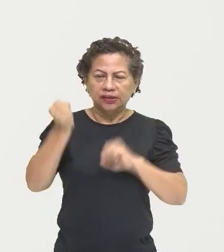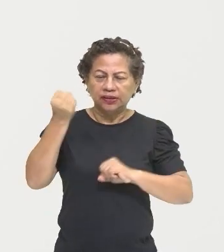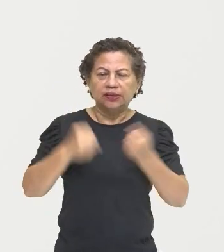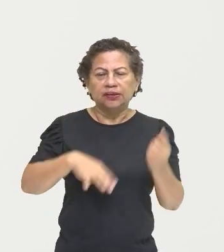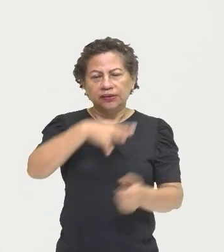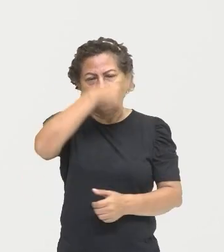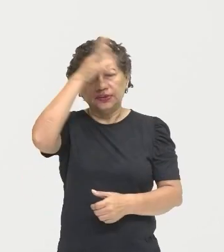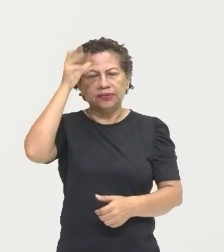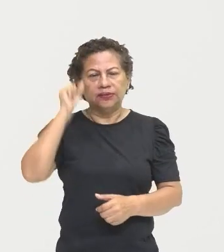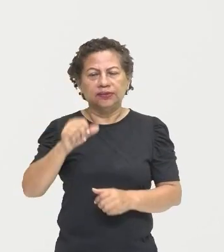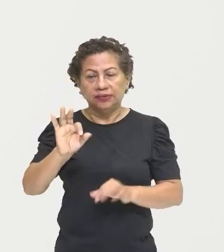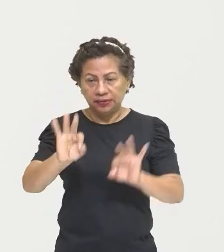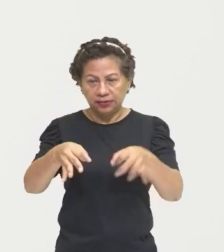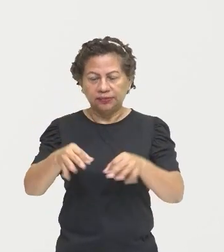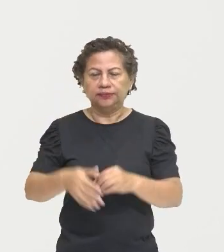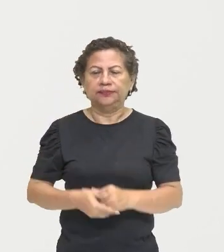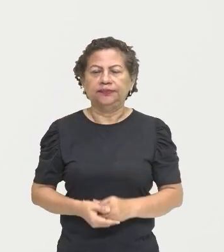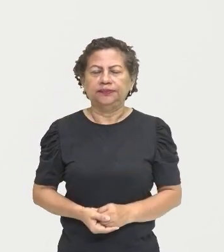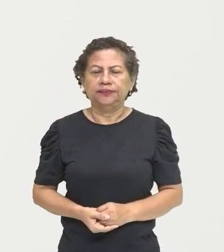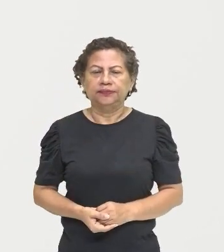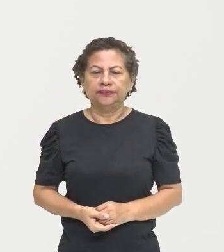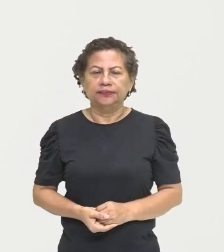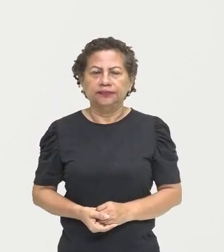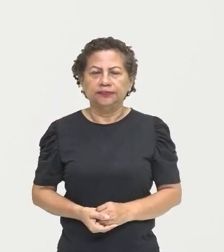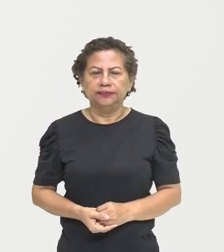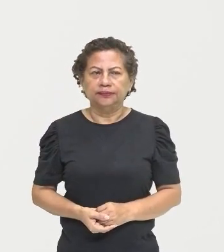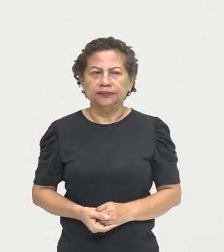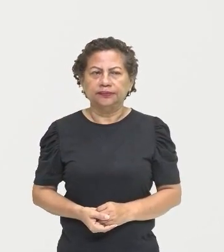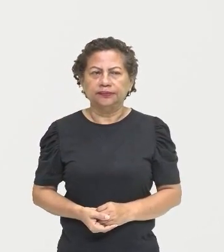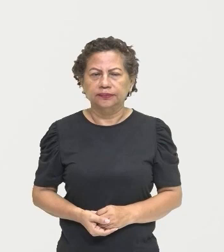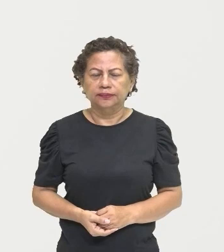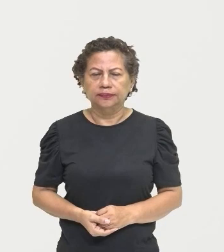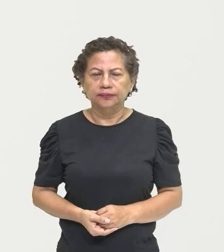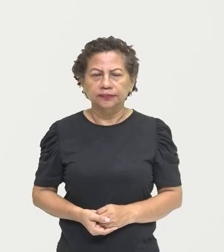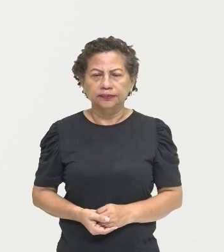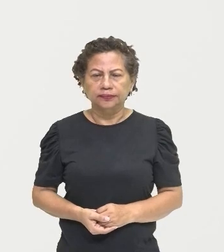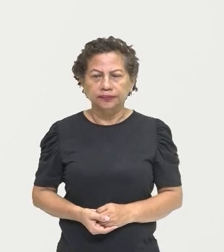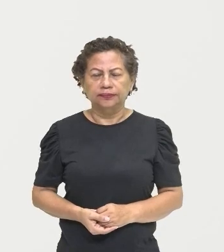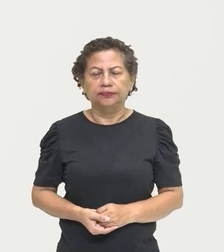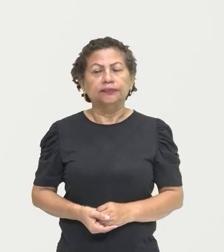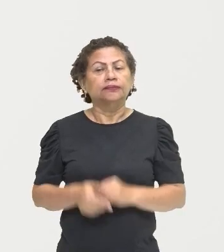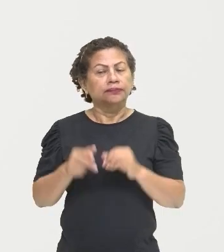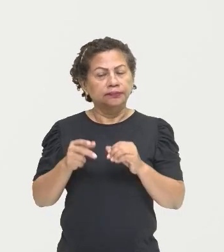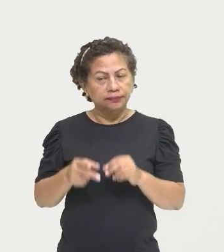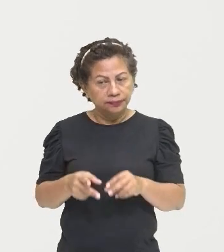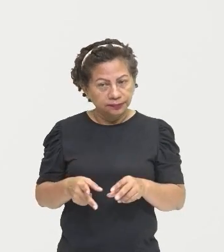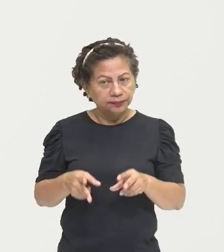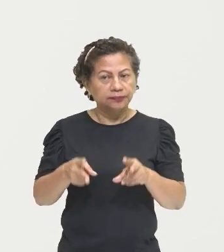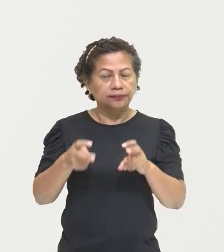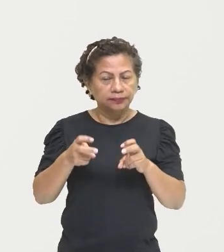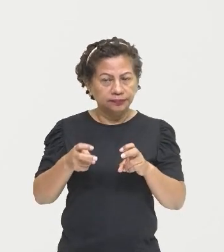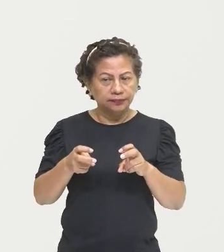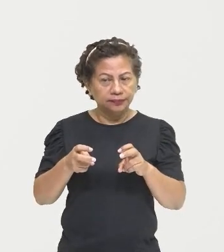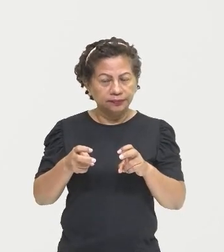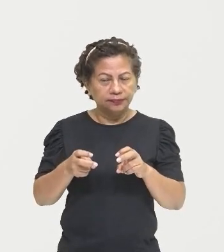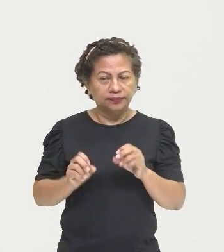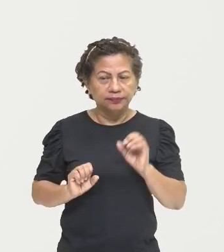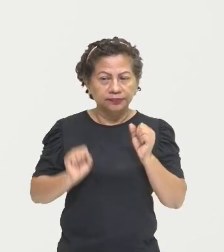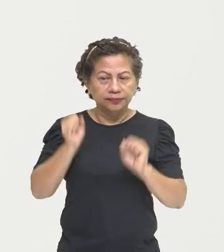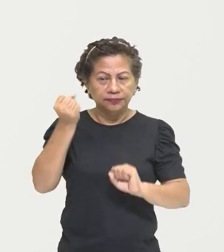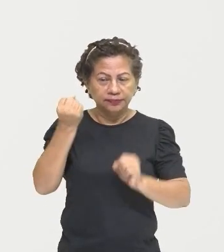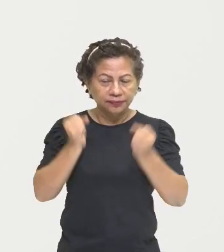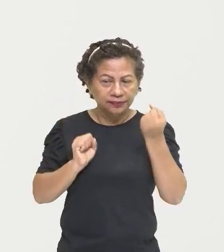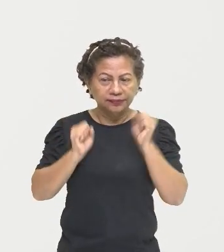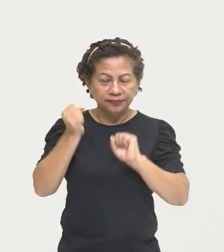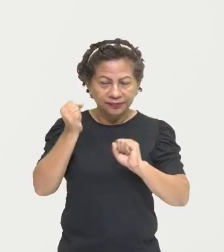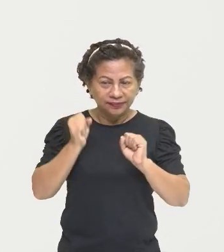de Manaus, certo? A gente tem aqui o produto produzido e o percentual, tudo